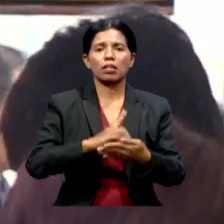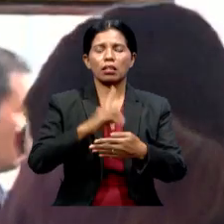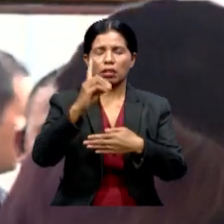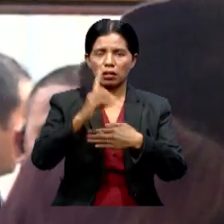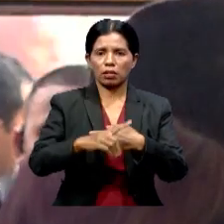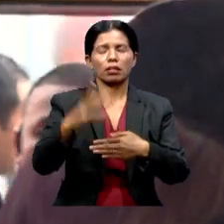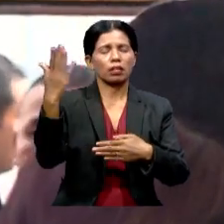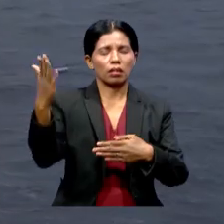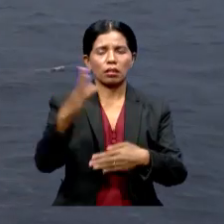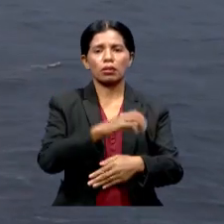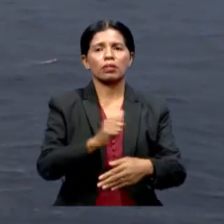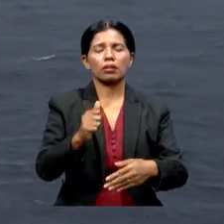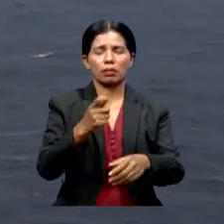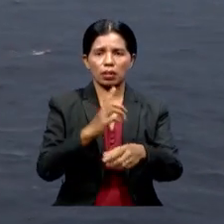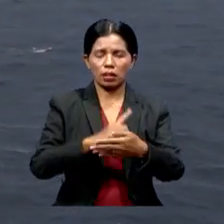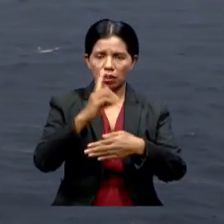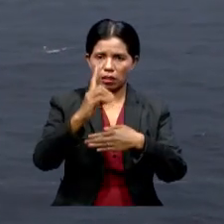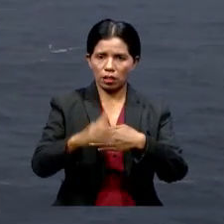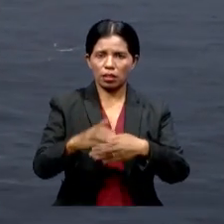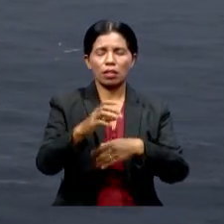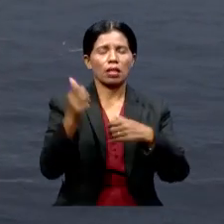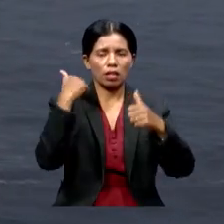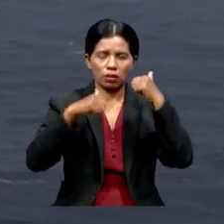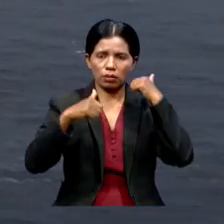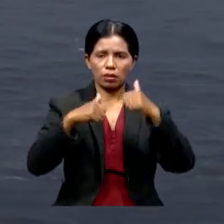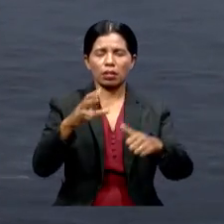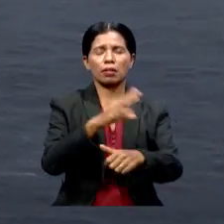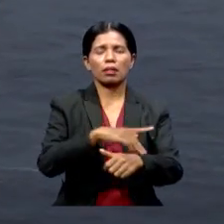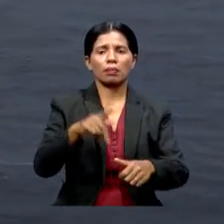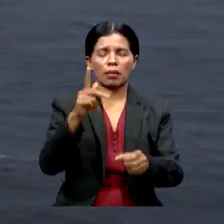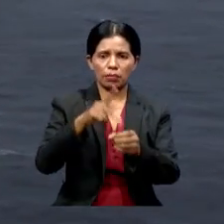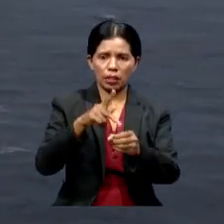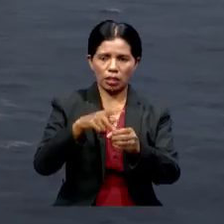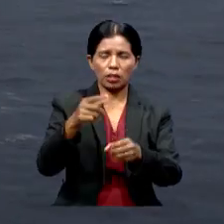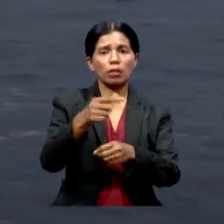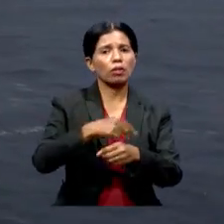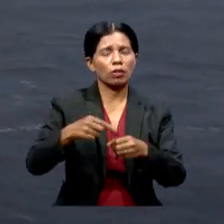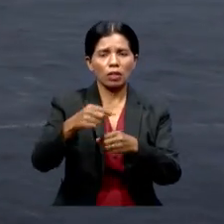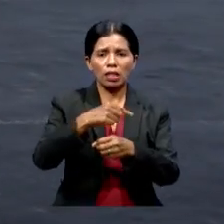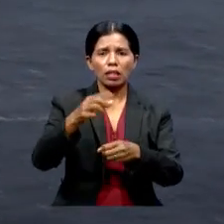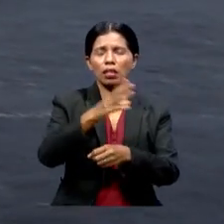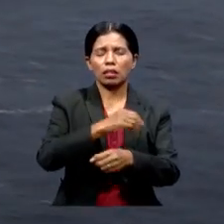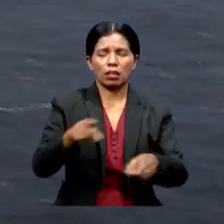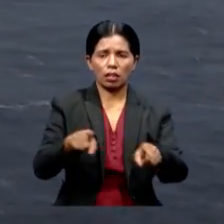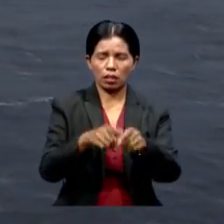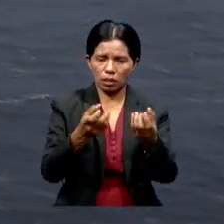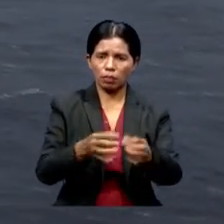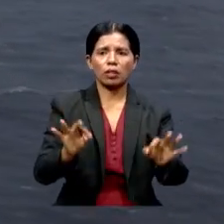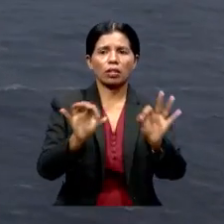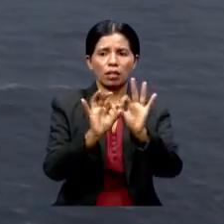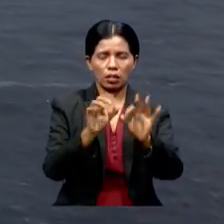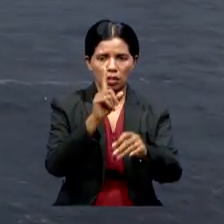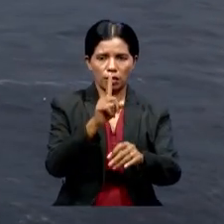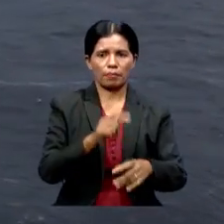Costa Sul, o si âmbito desenvolvimento da atividade do setor petrolífero no gás, se sai na fatin prioridade ida.